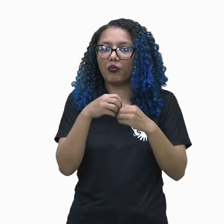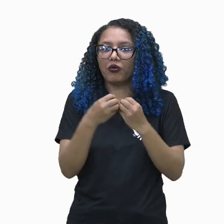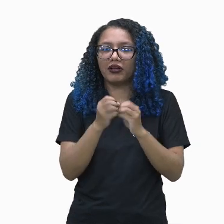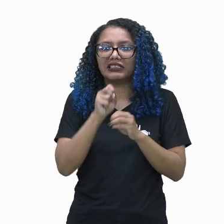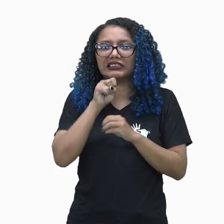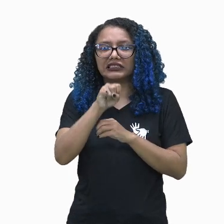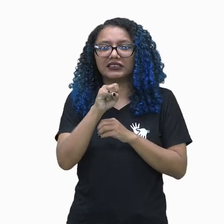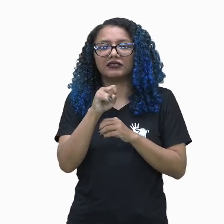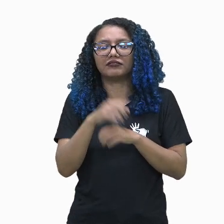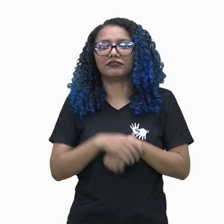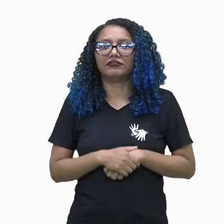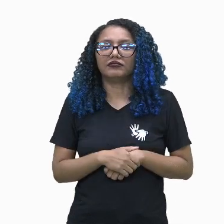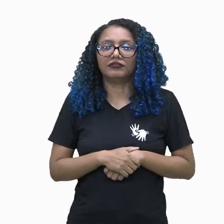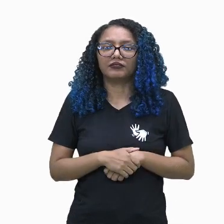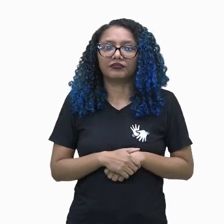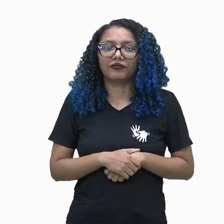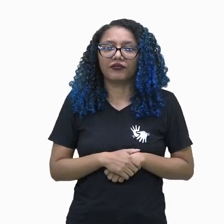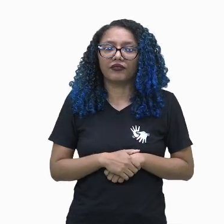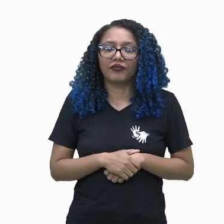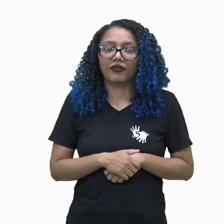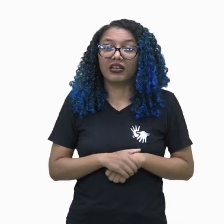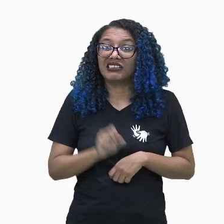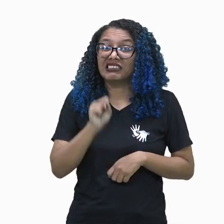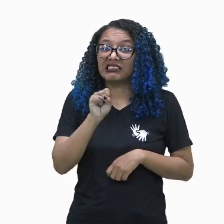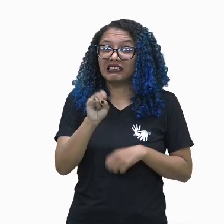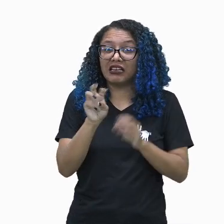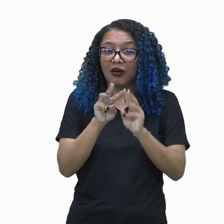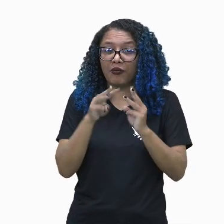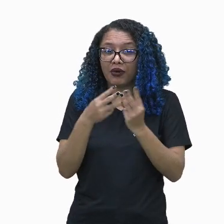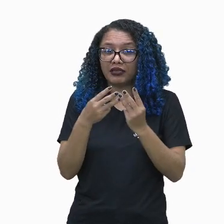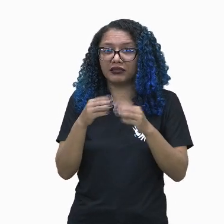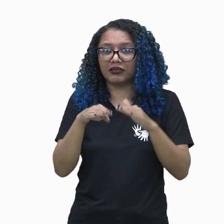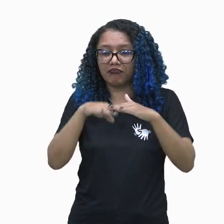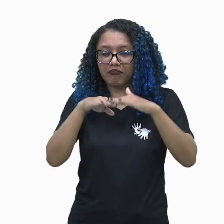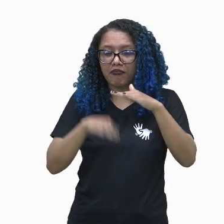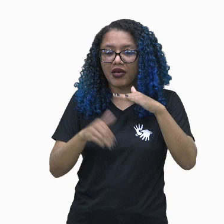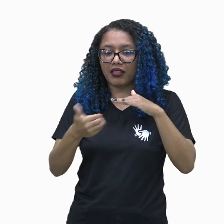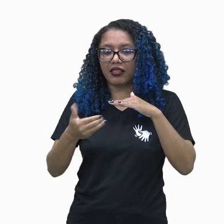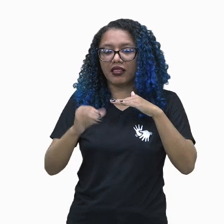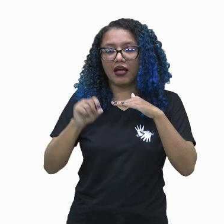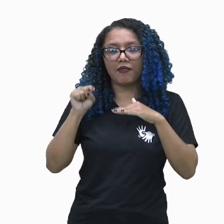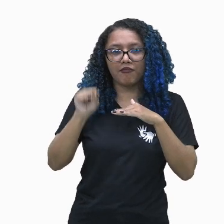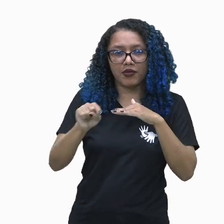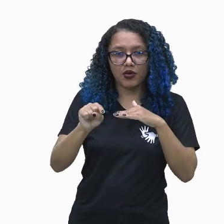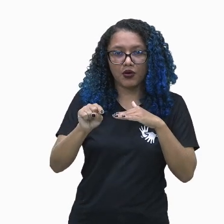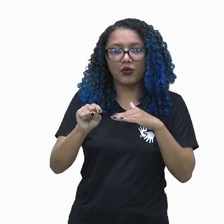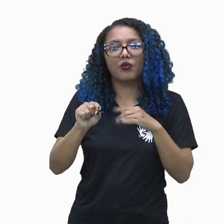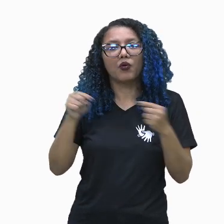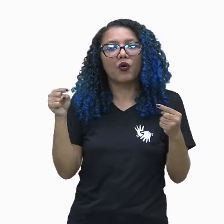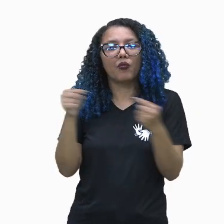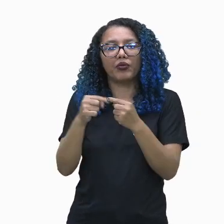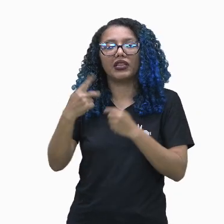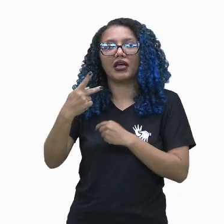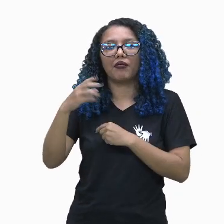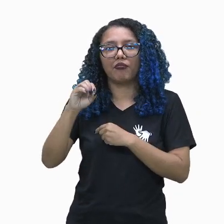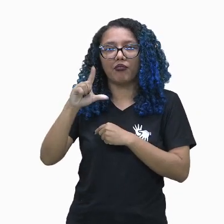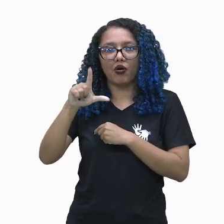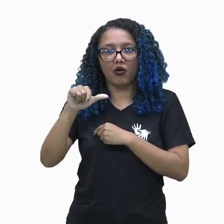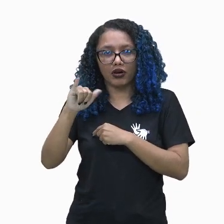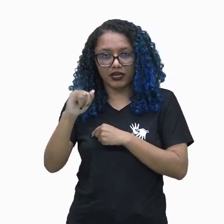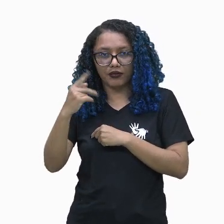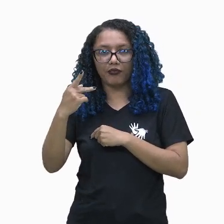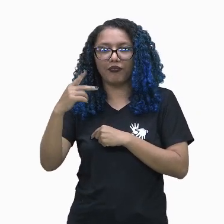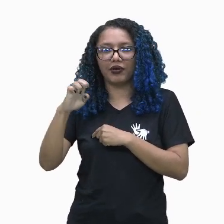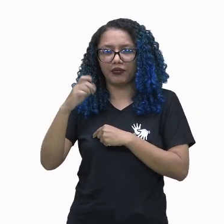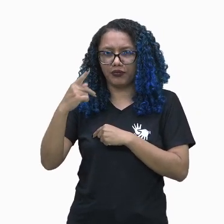molécula possui uma massa molecular inferior a 10.000 unidades, trata-se de um polipeptídeo. E